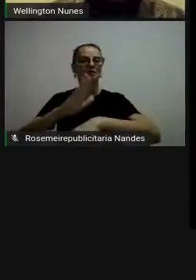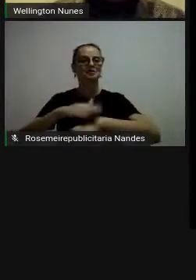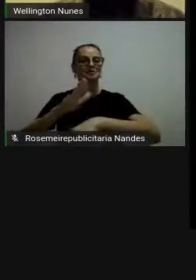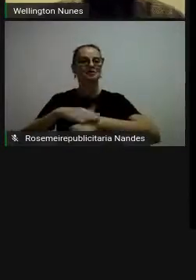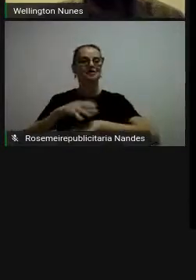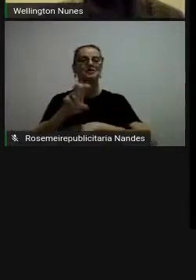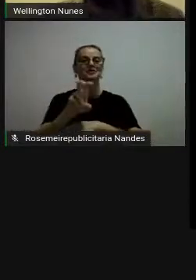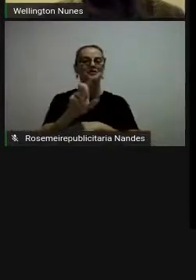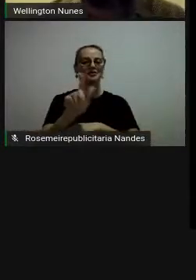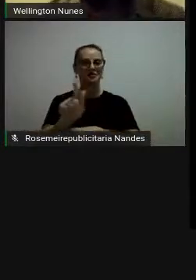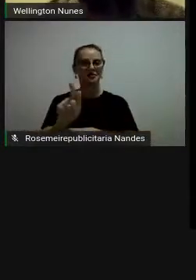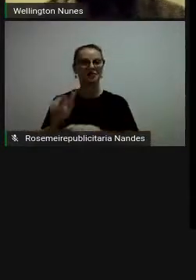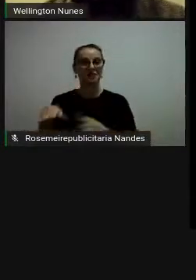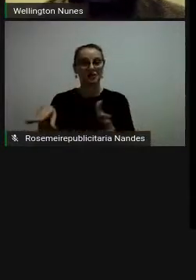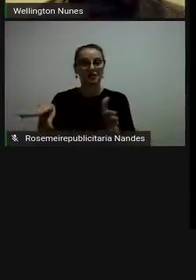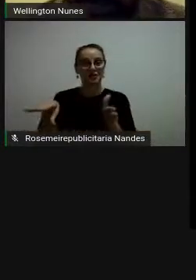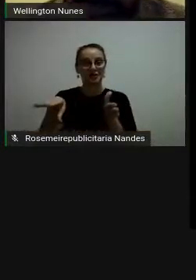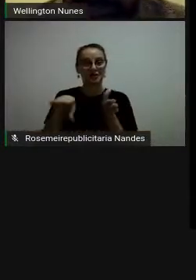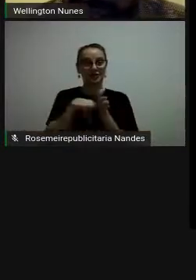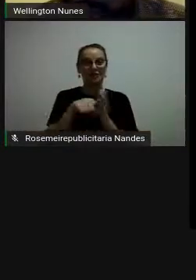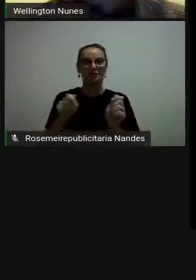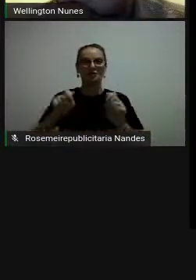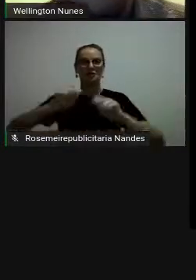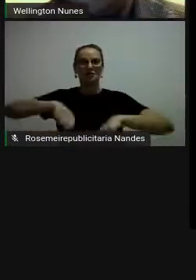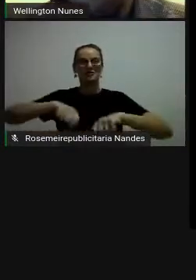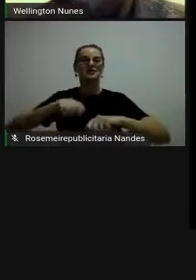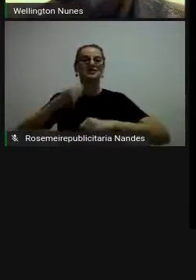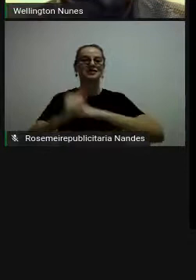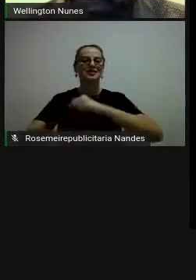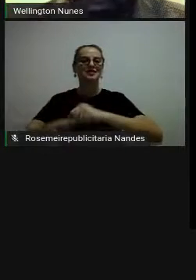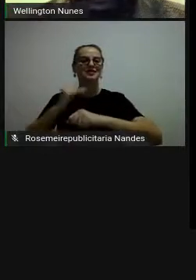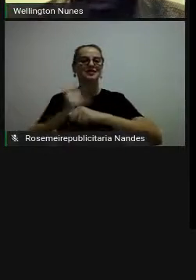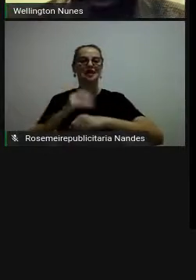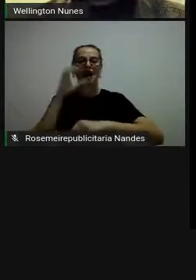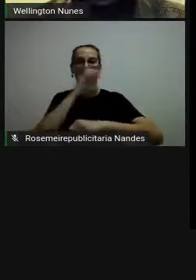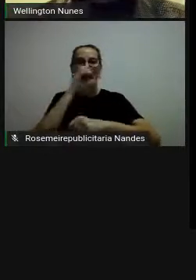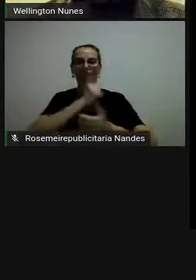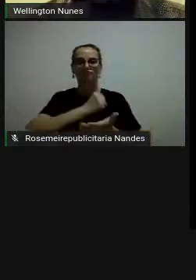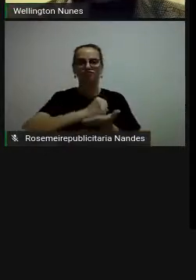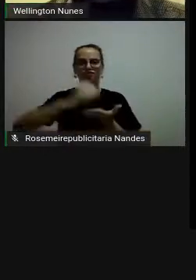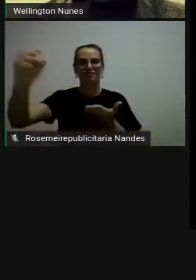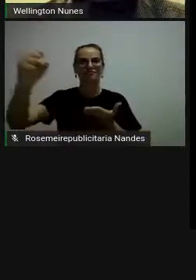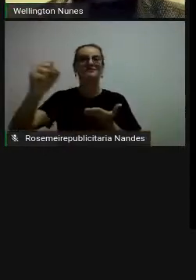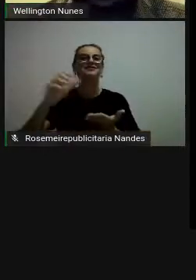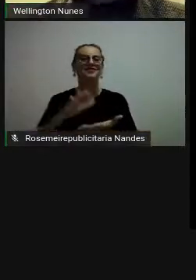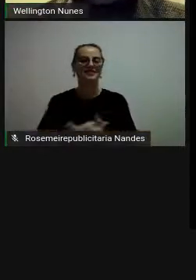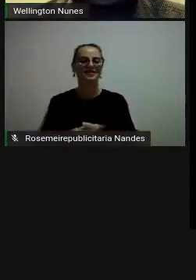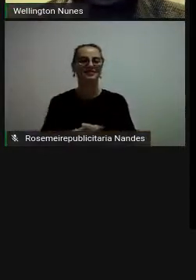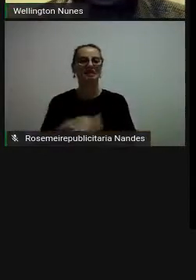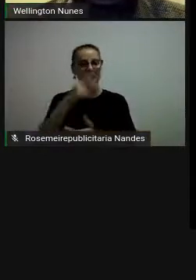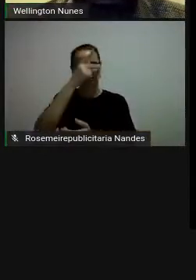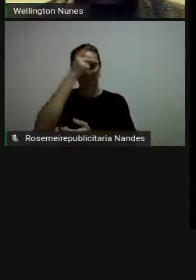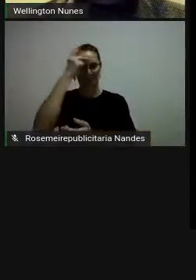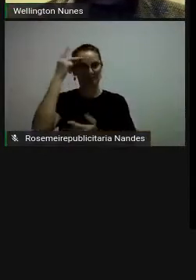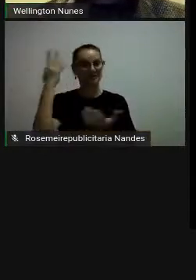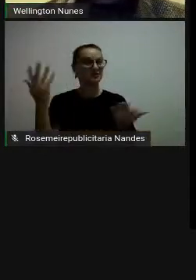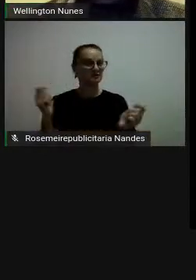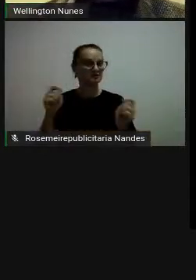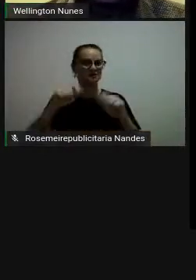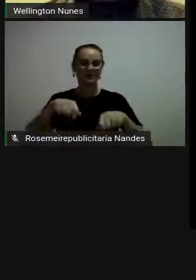5G chegando aí, possibilitando a internet de melhor velocidade. Você vai ter sensores aí